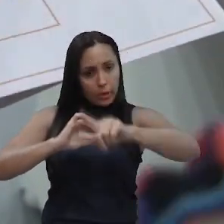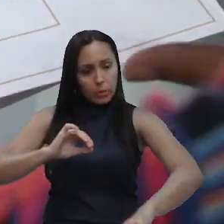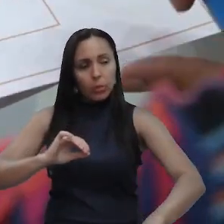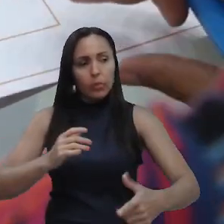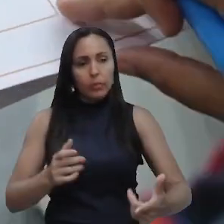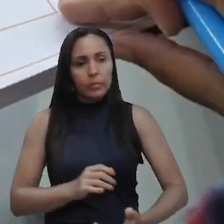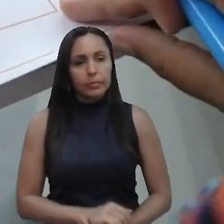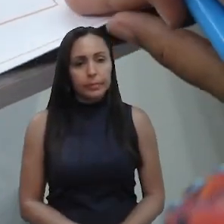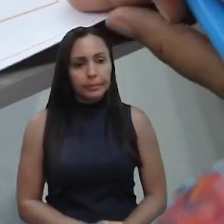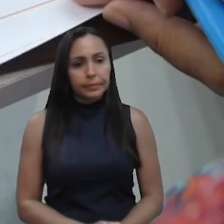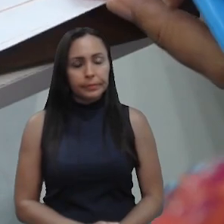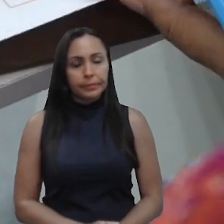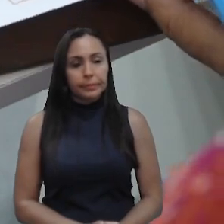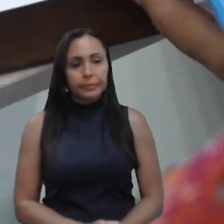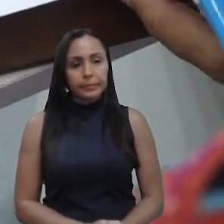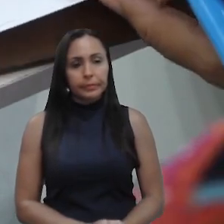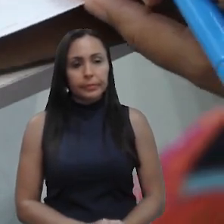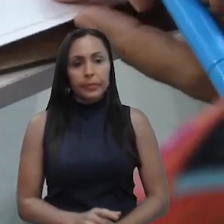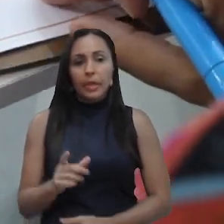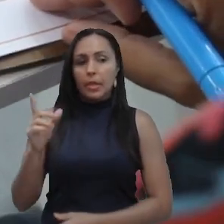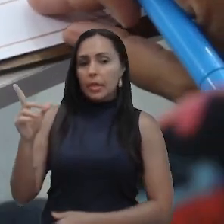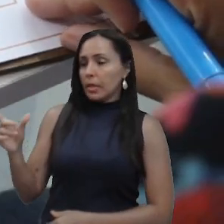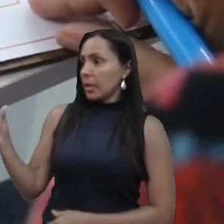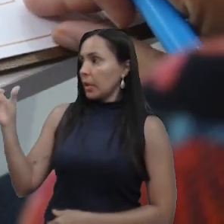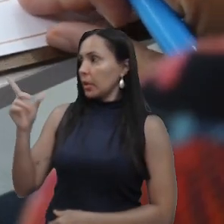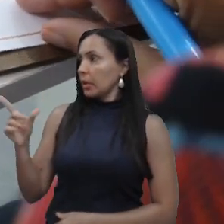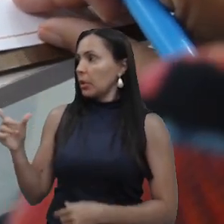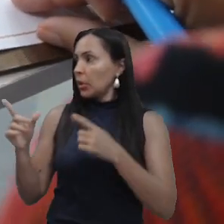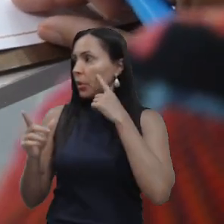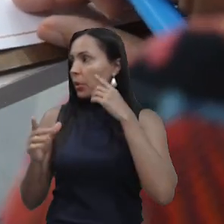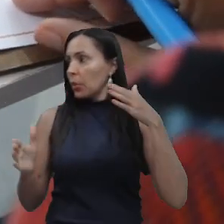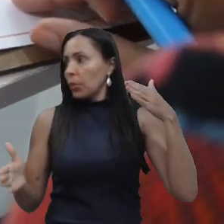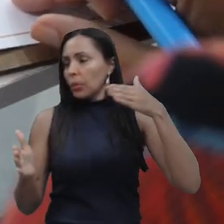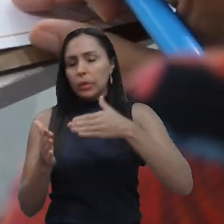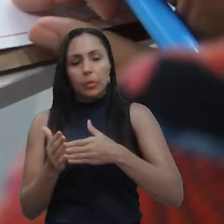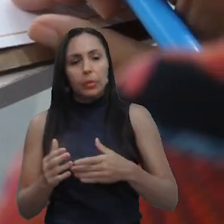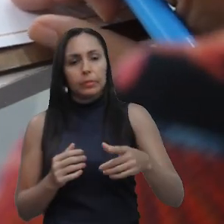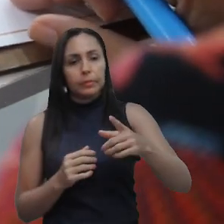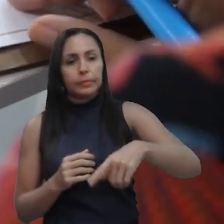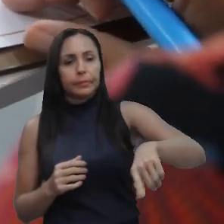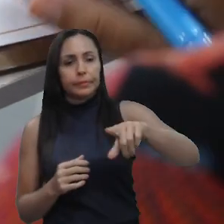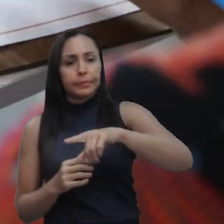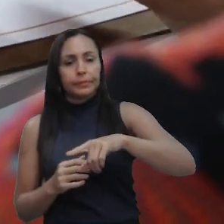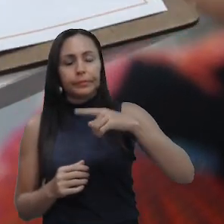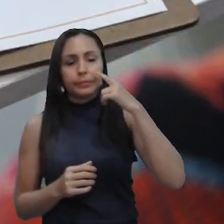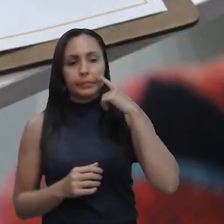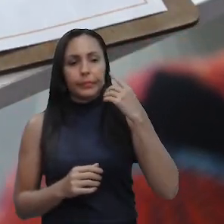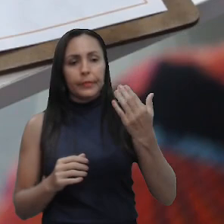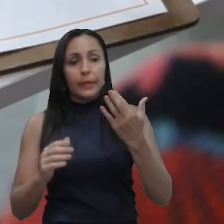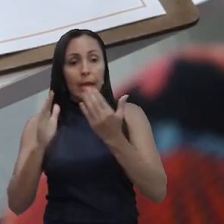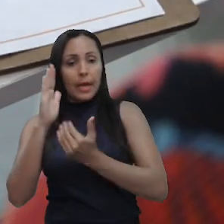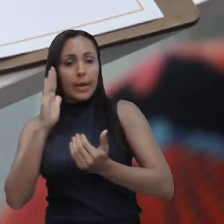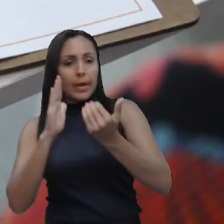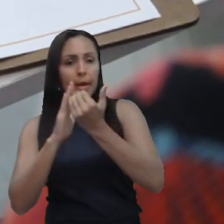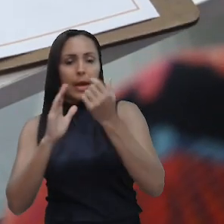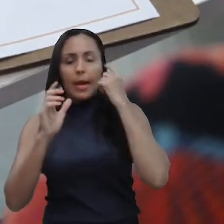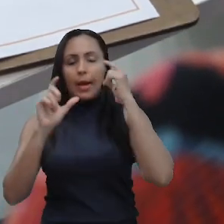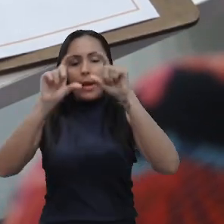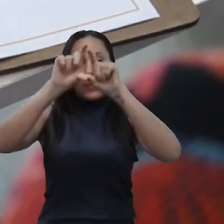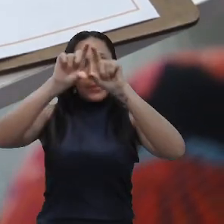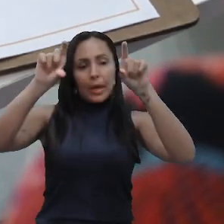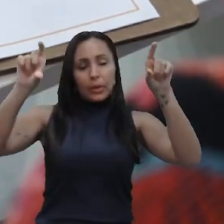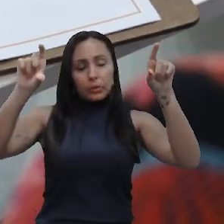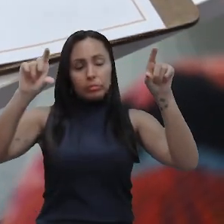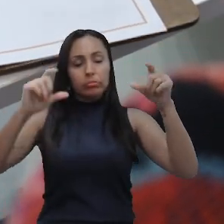interessante. E aqui o último grid, mas não menos interessante, que é o grid hierárquico. O grid hierárquico, ele é